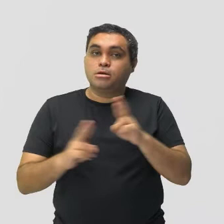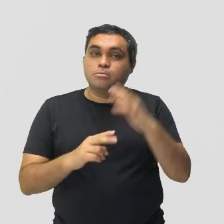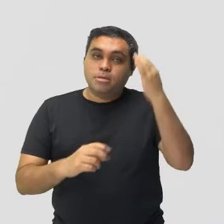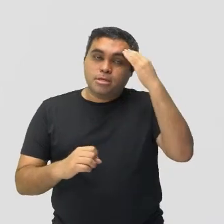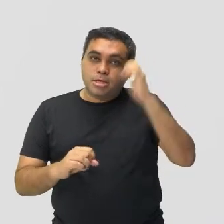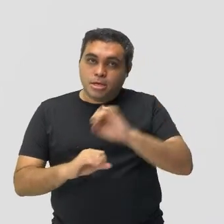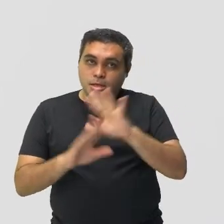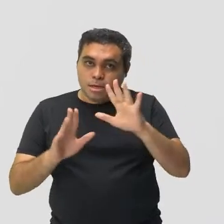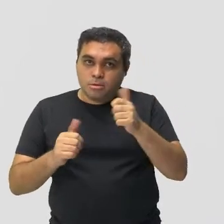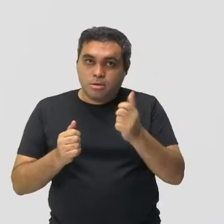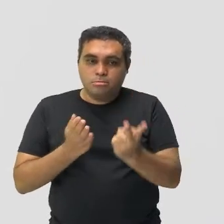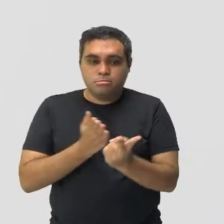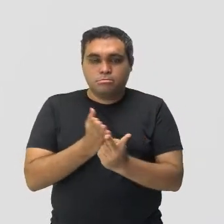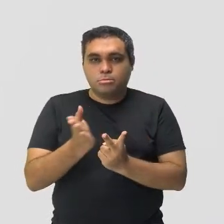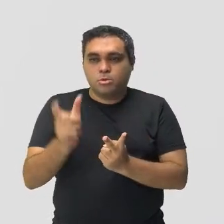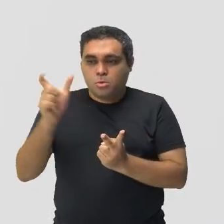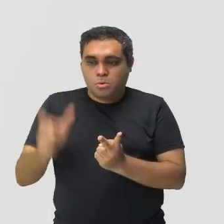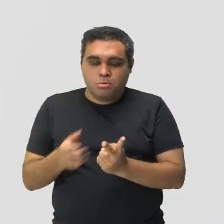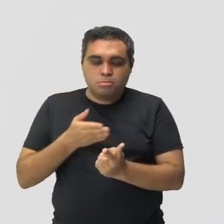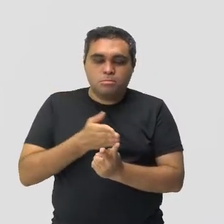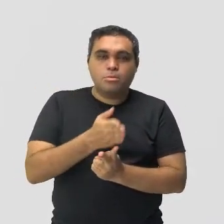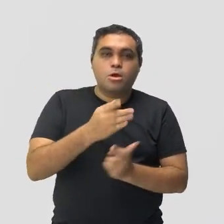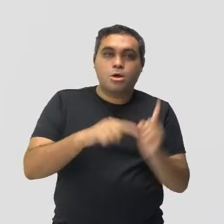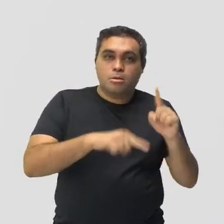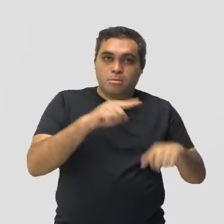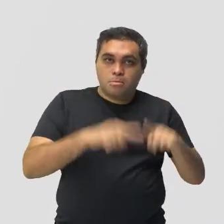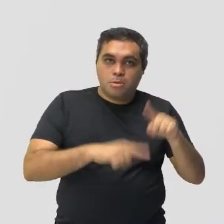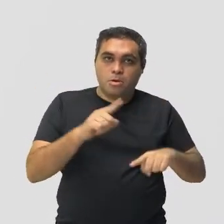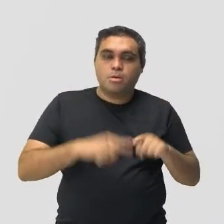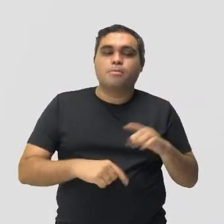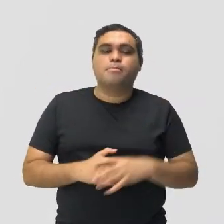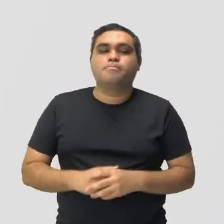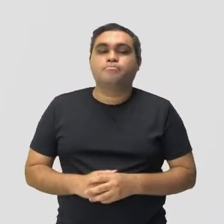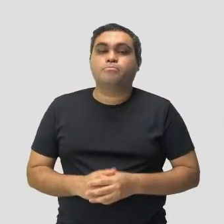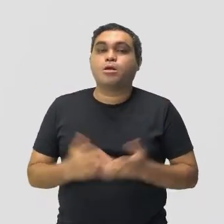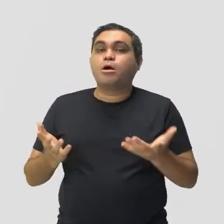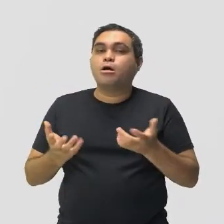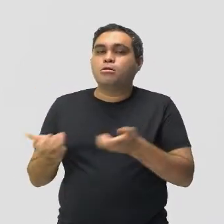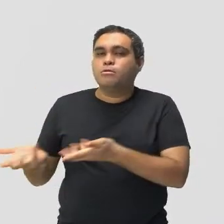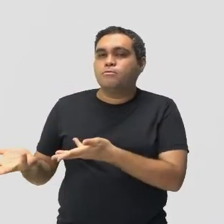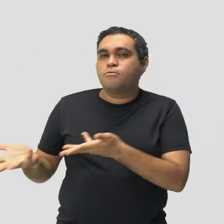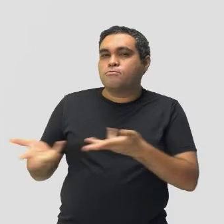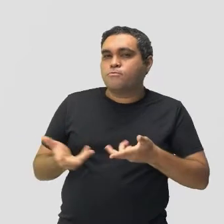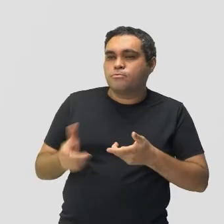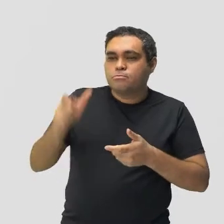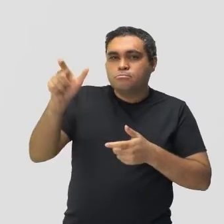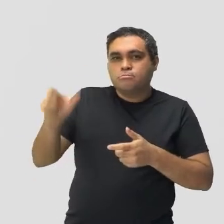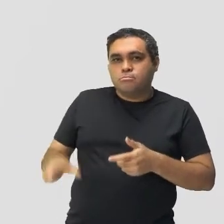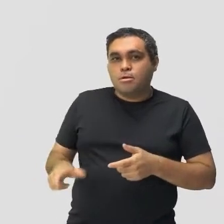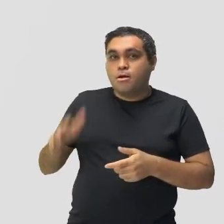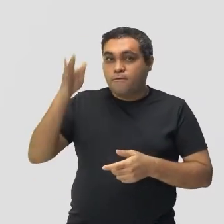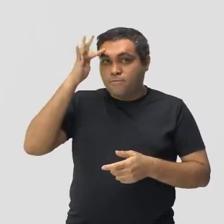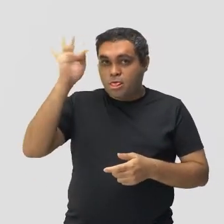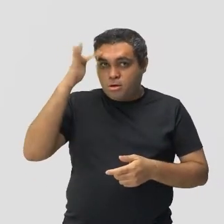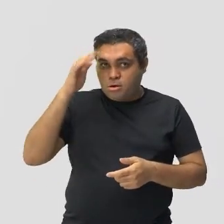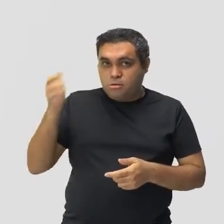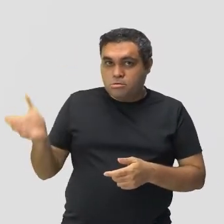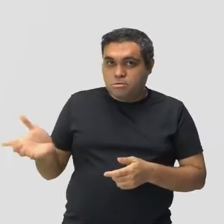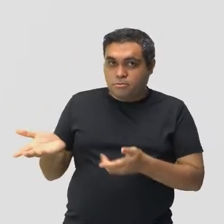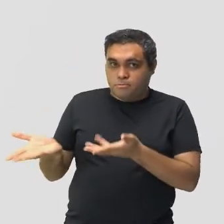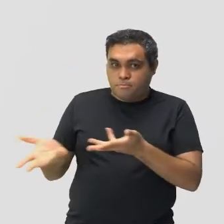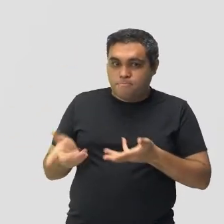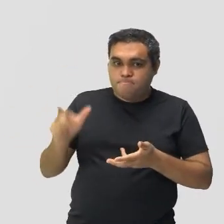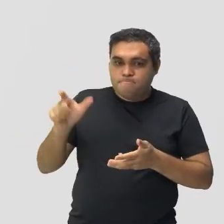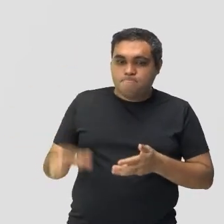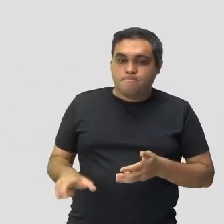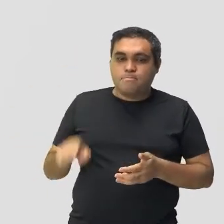e o objeto. Eu vou convidar agora para nós aqui um filósofo, né, que vai nos ajudar a pensar, então,